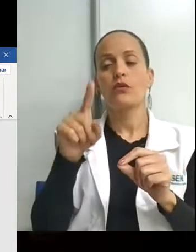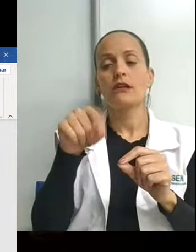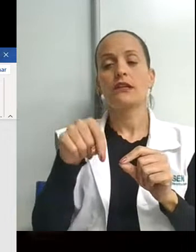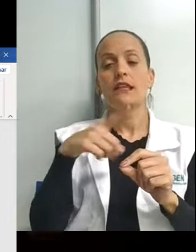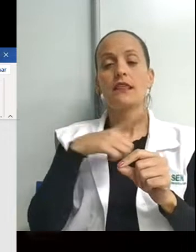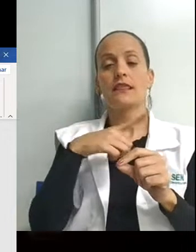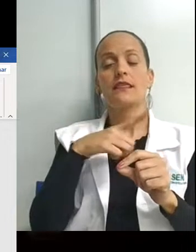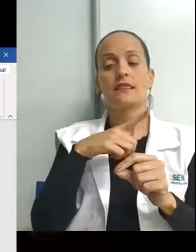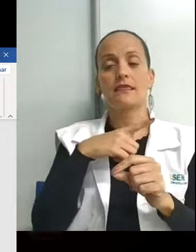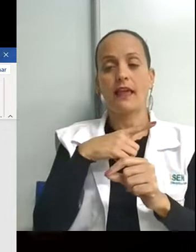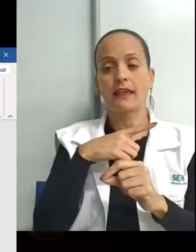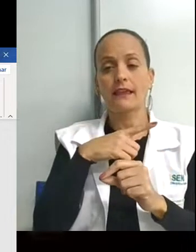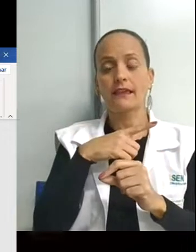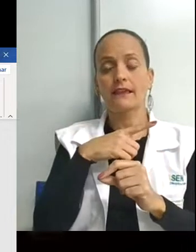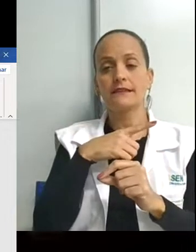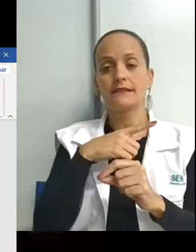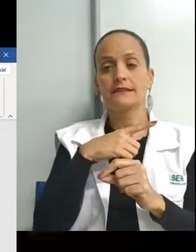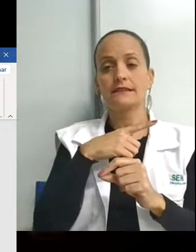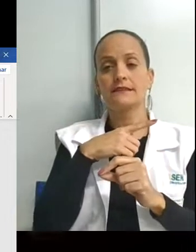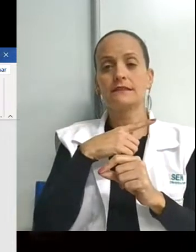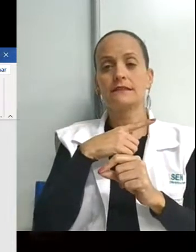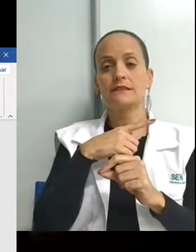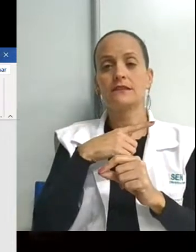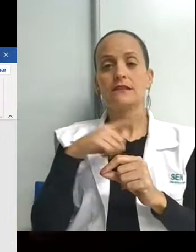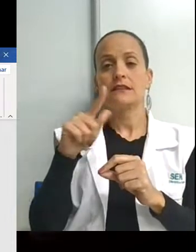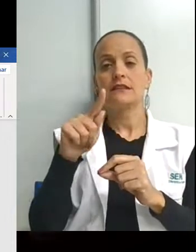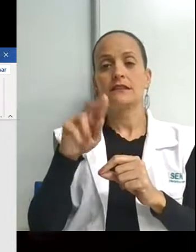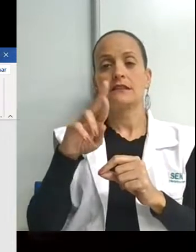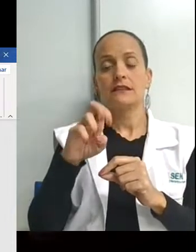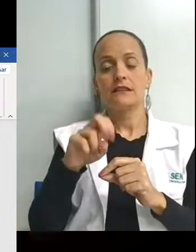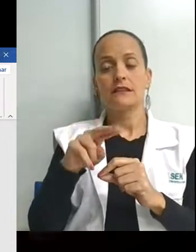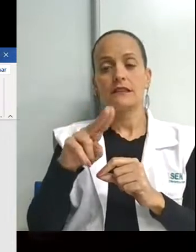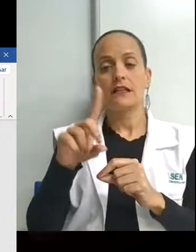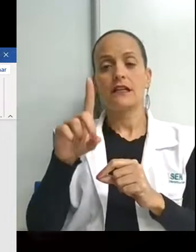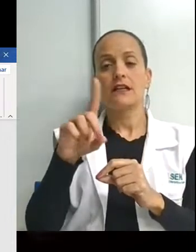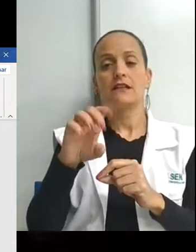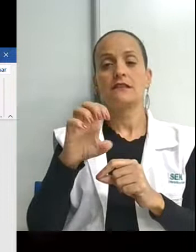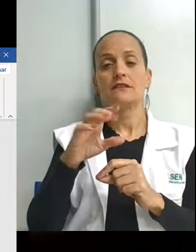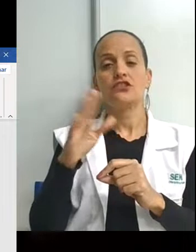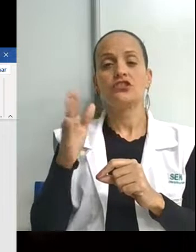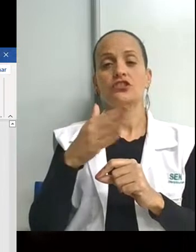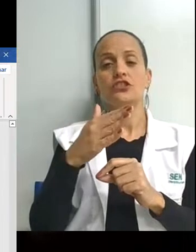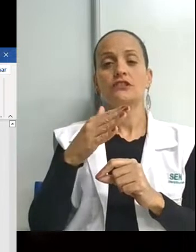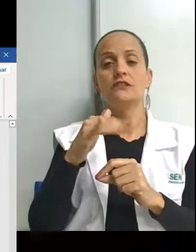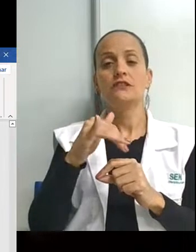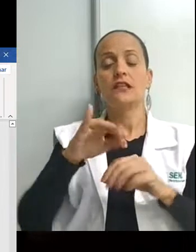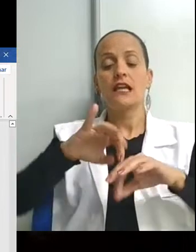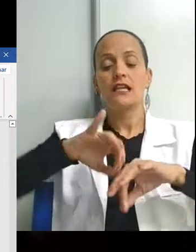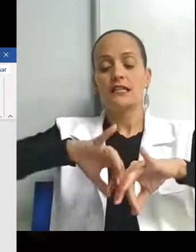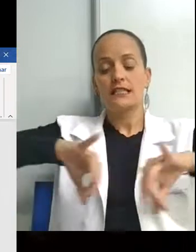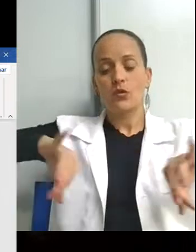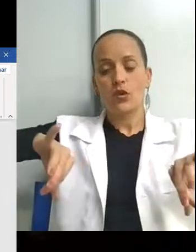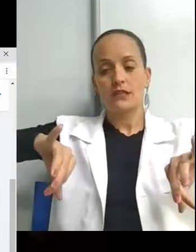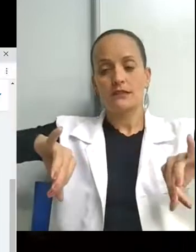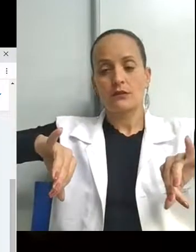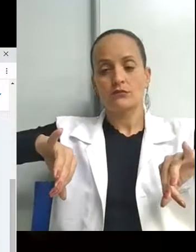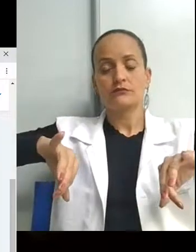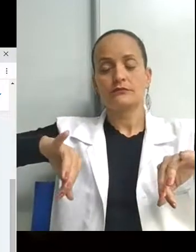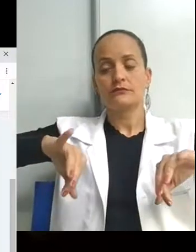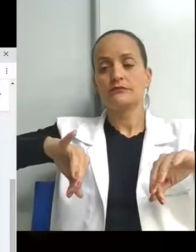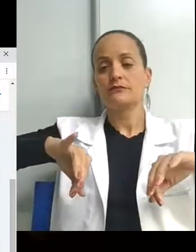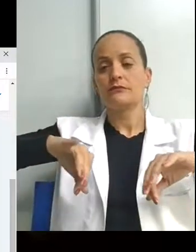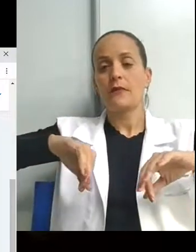possui o grau de isolação. Só que o que é grau de isolação? É